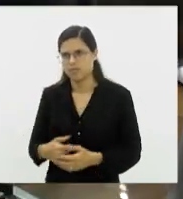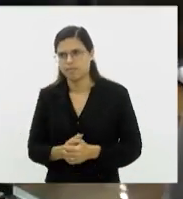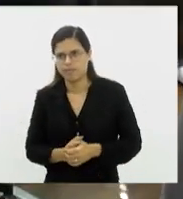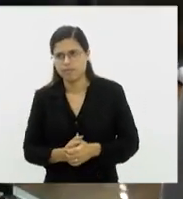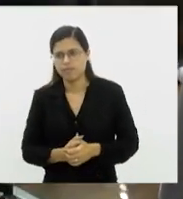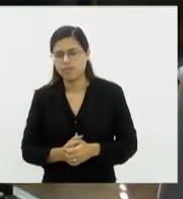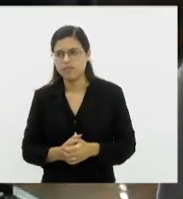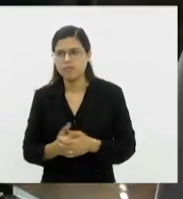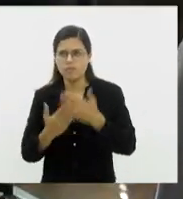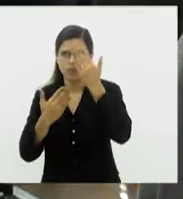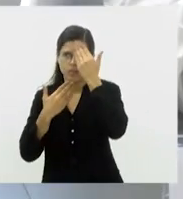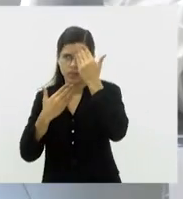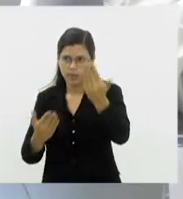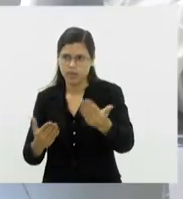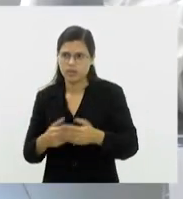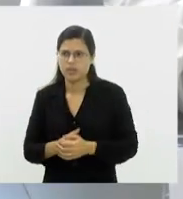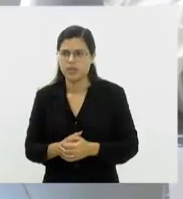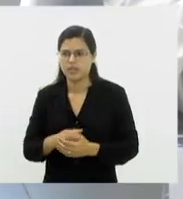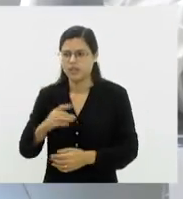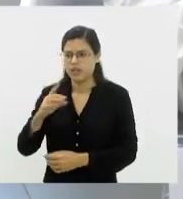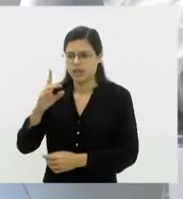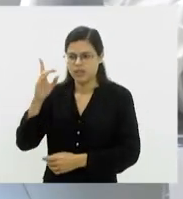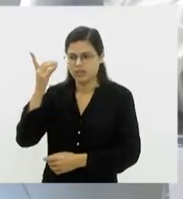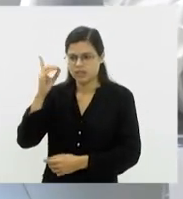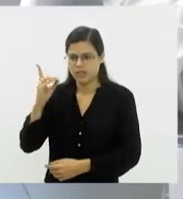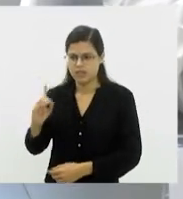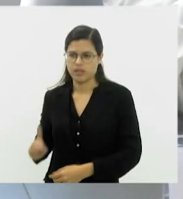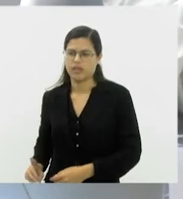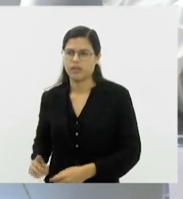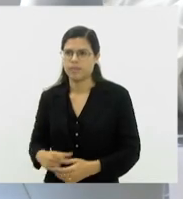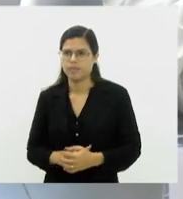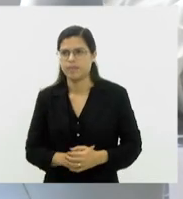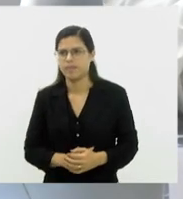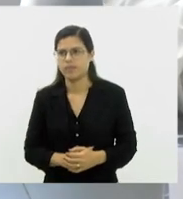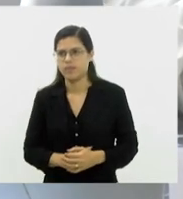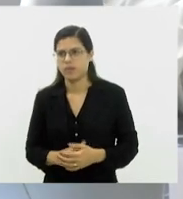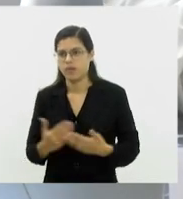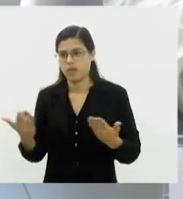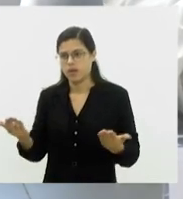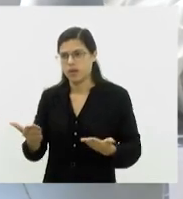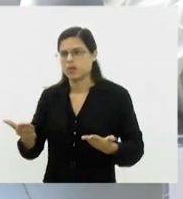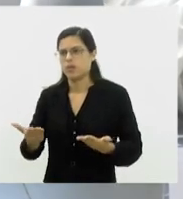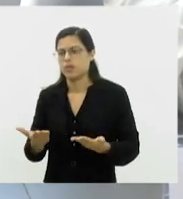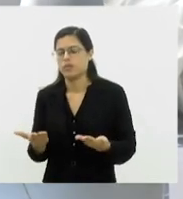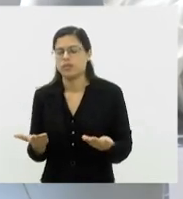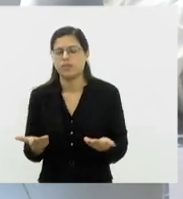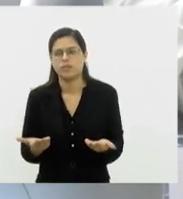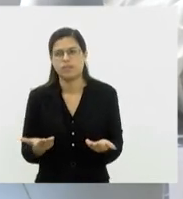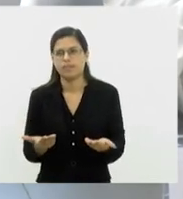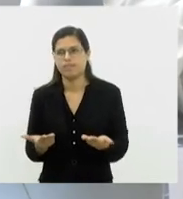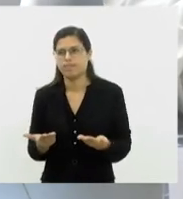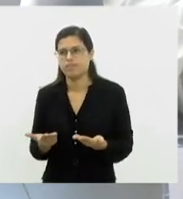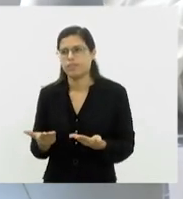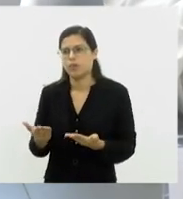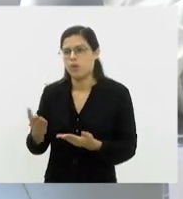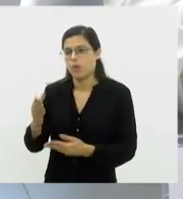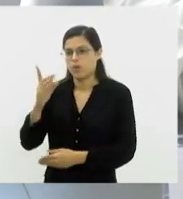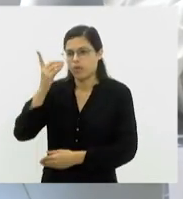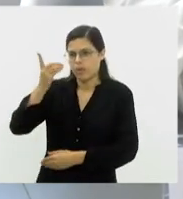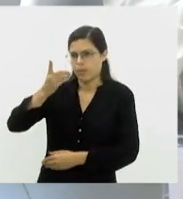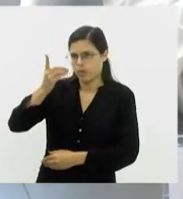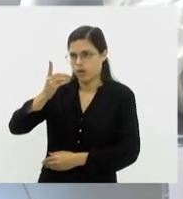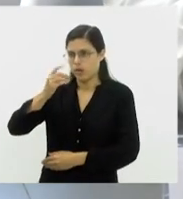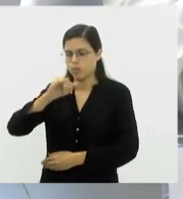muito obrigada deputada Dani balb procedo agora ao questionamento ao Deputado Júlio